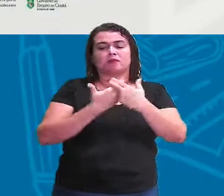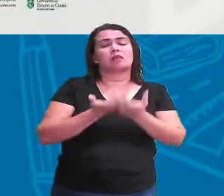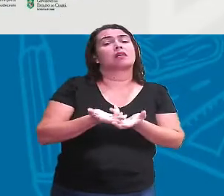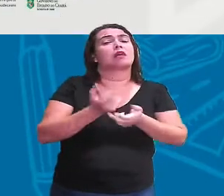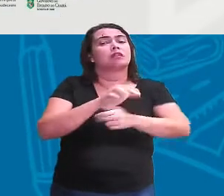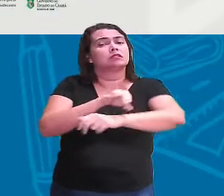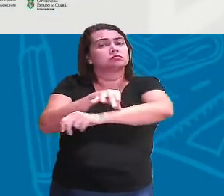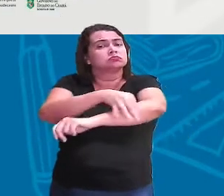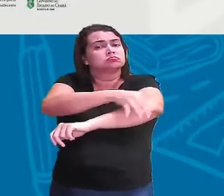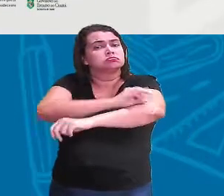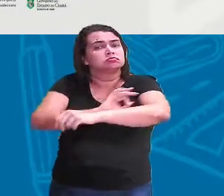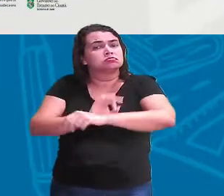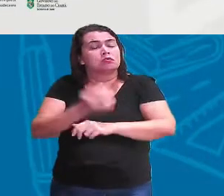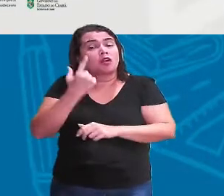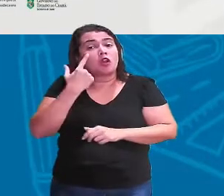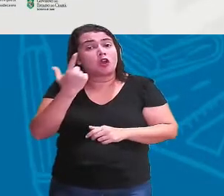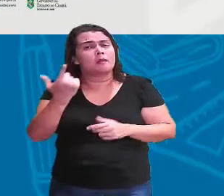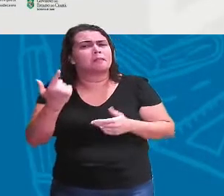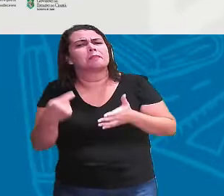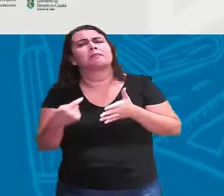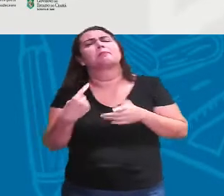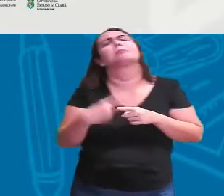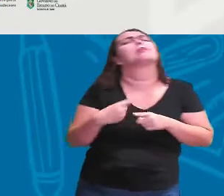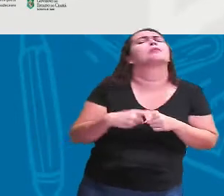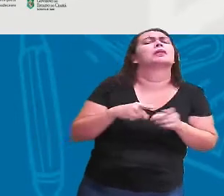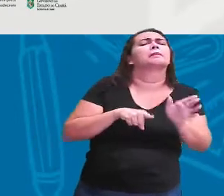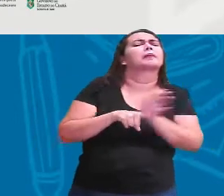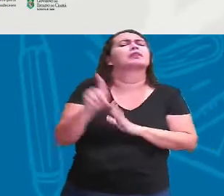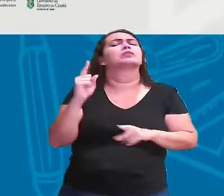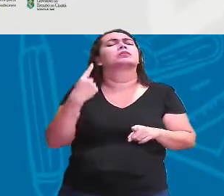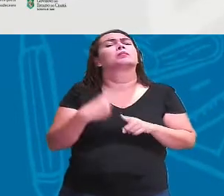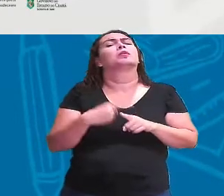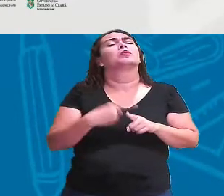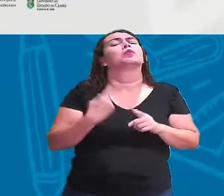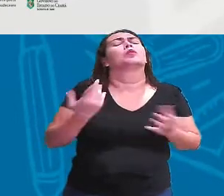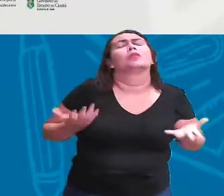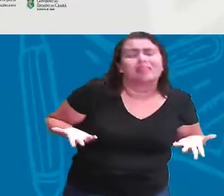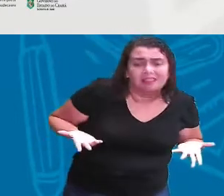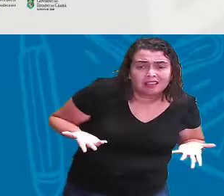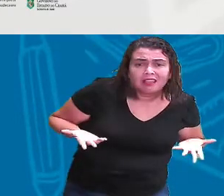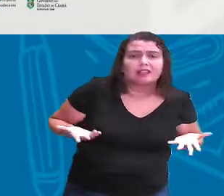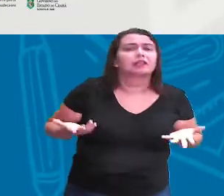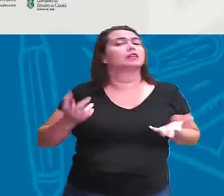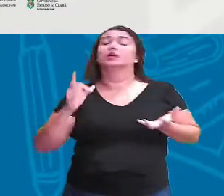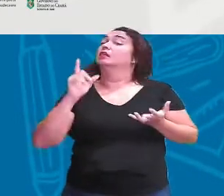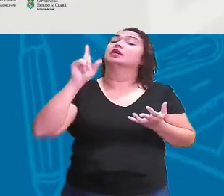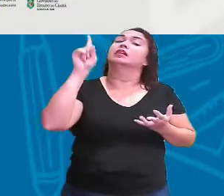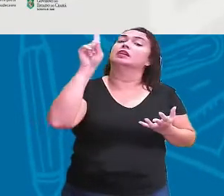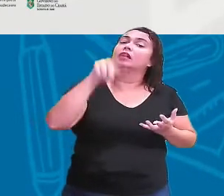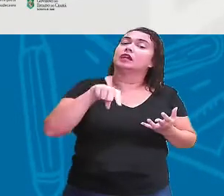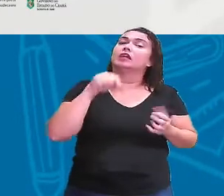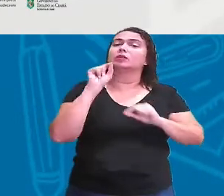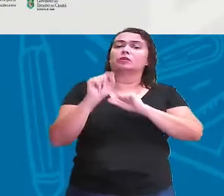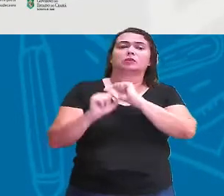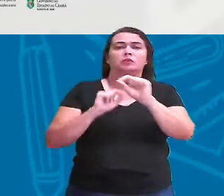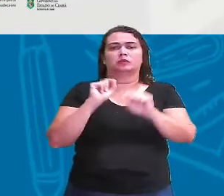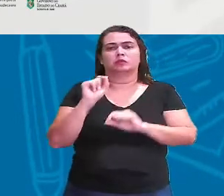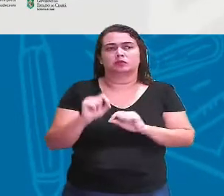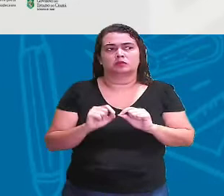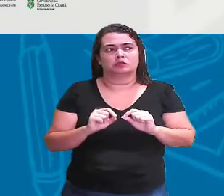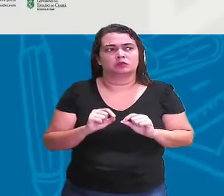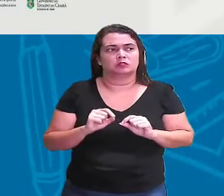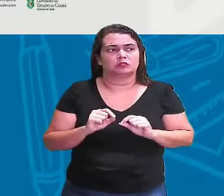favor. Talvez você possa estar se perguntando, por que, professor, aparecem essas manchas? Por que aprígio? Simplesmente porque você vai ter uma diminuição